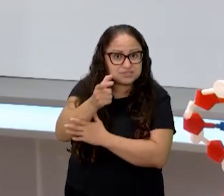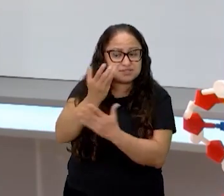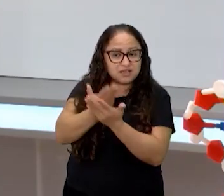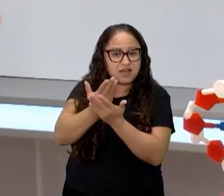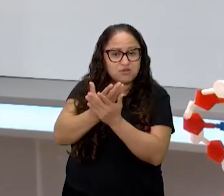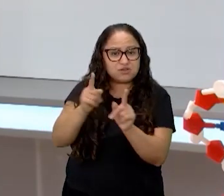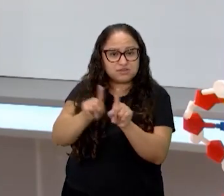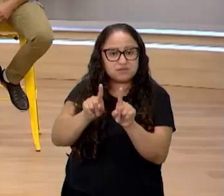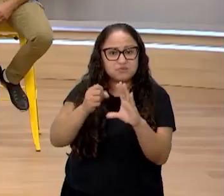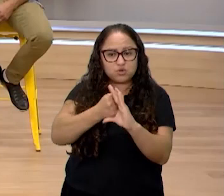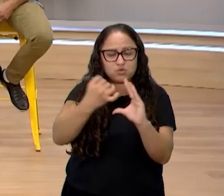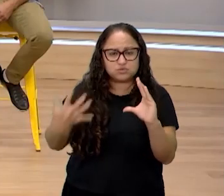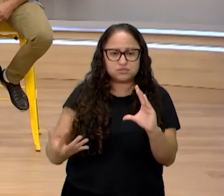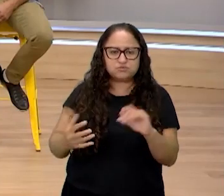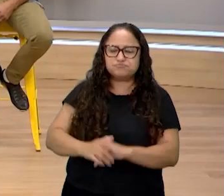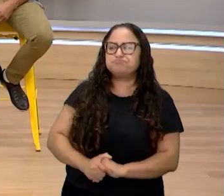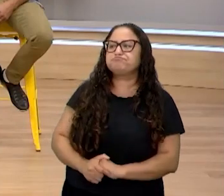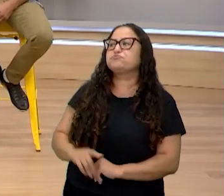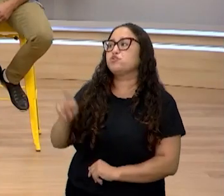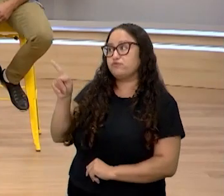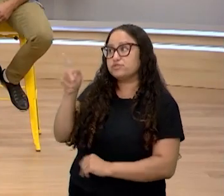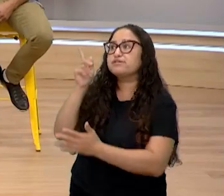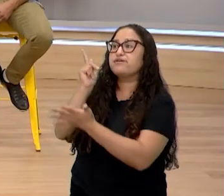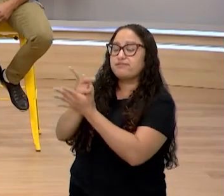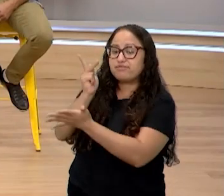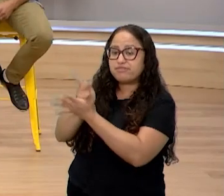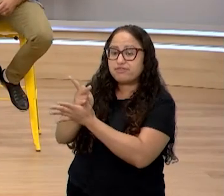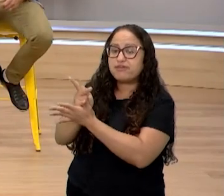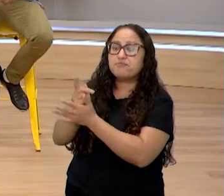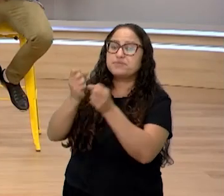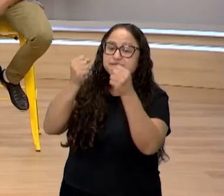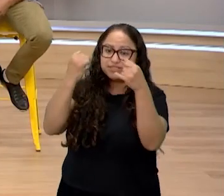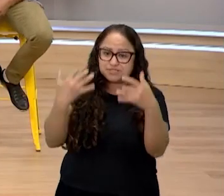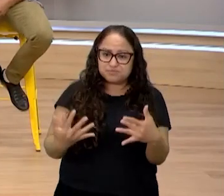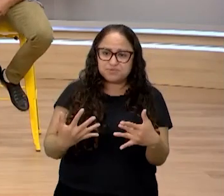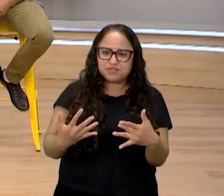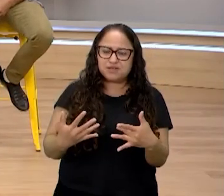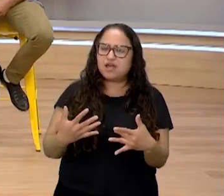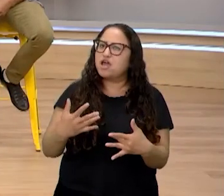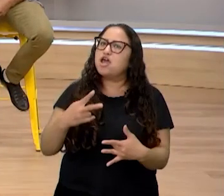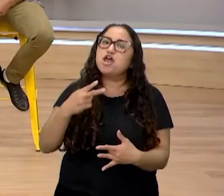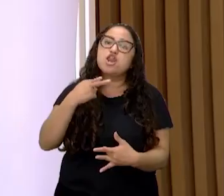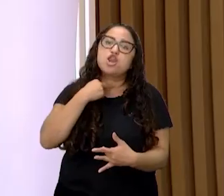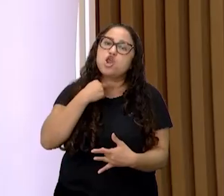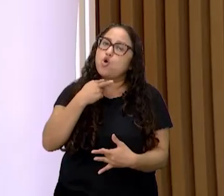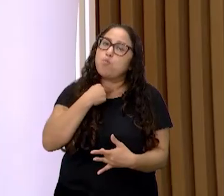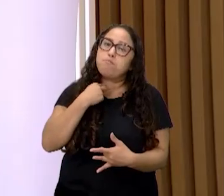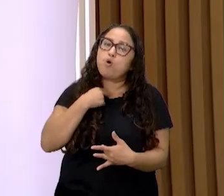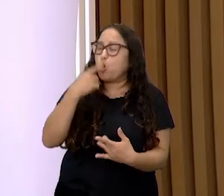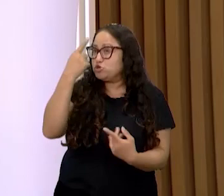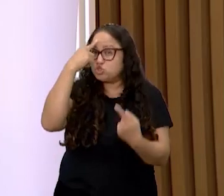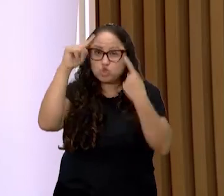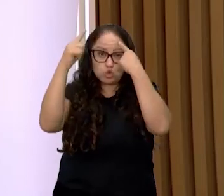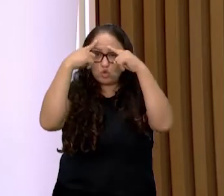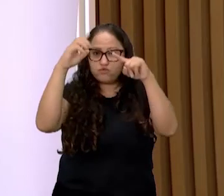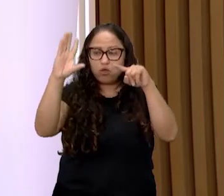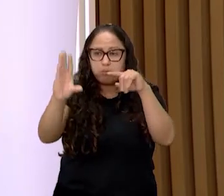conteúdo. E uma coisa, né, Giba, que você sempre fala, né, não deixe acumular as dúvidas,